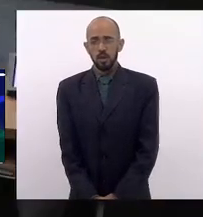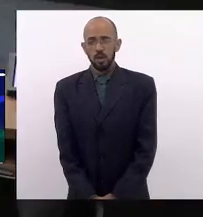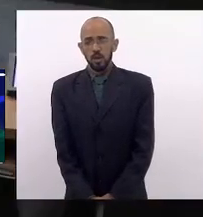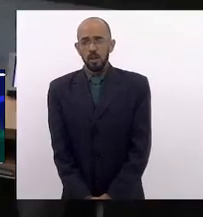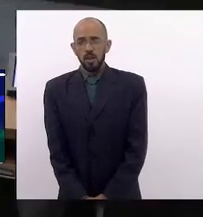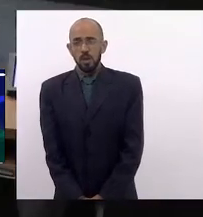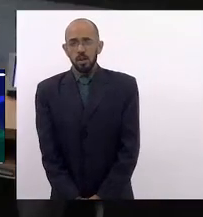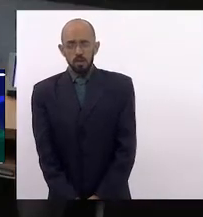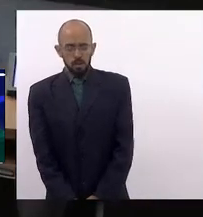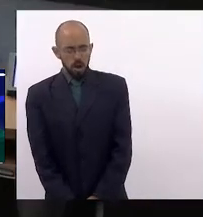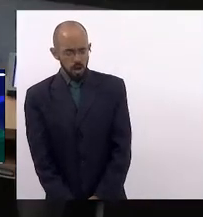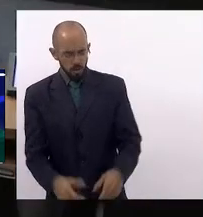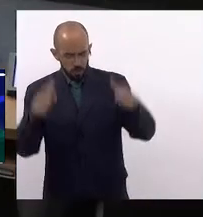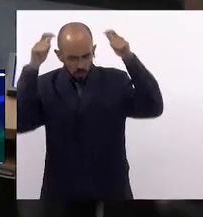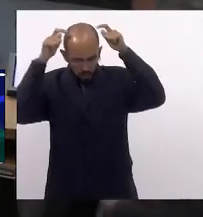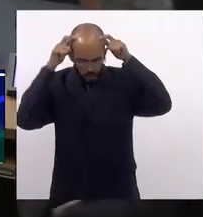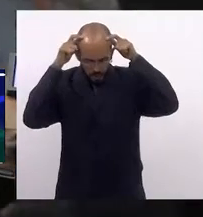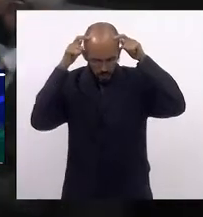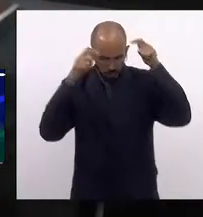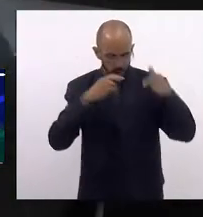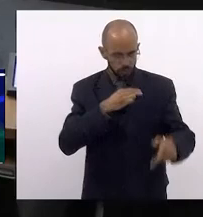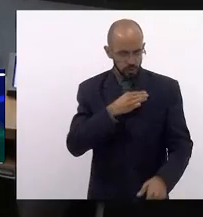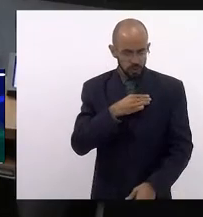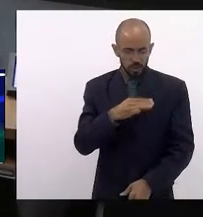e o rei de Madureira